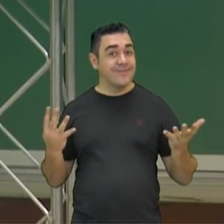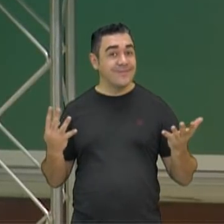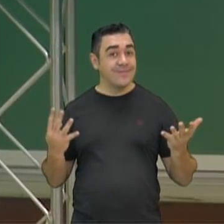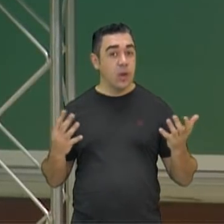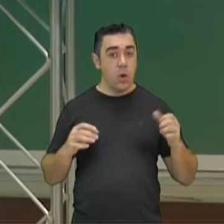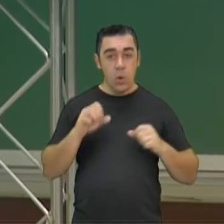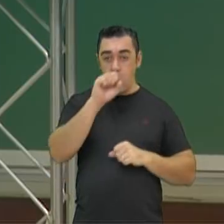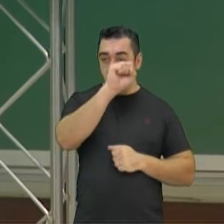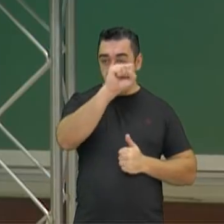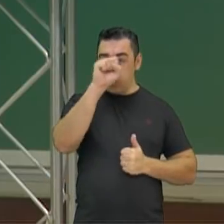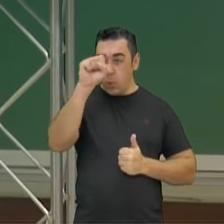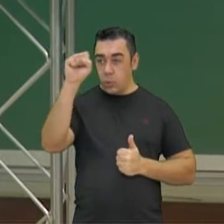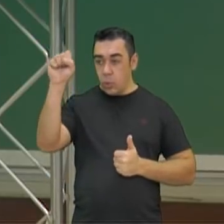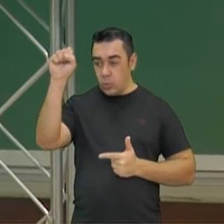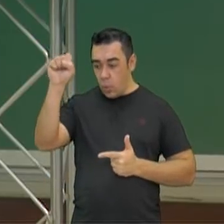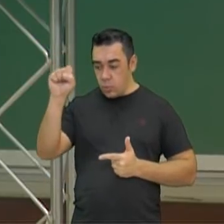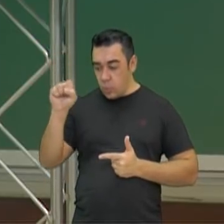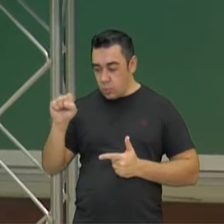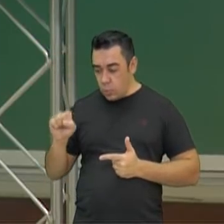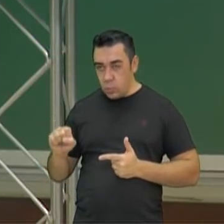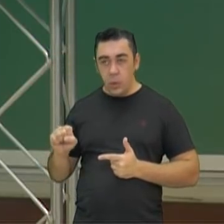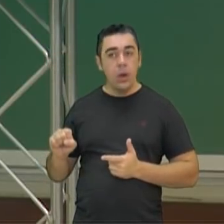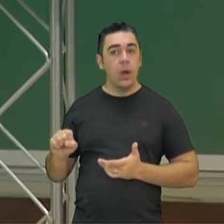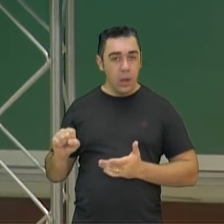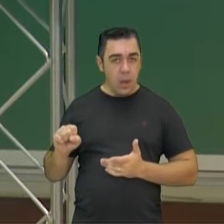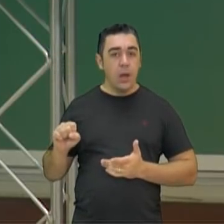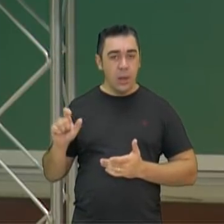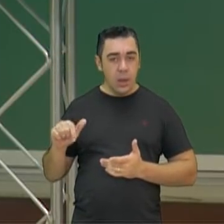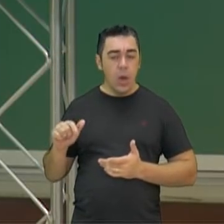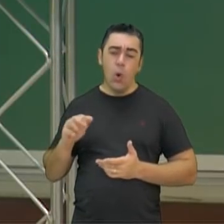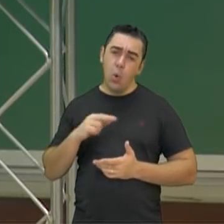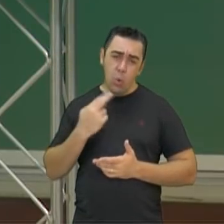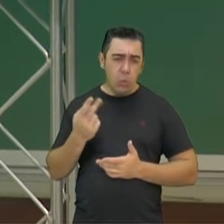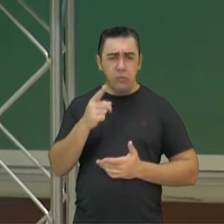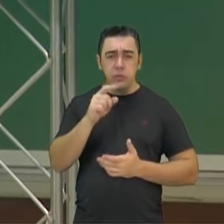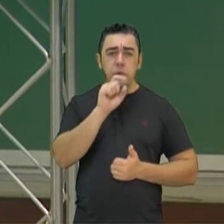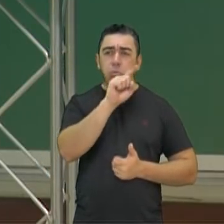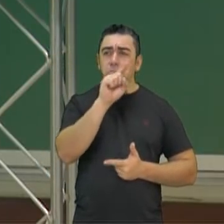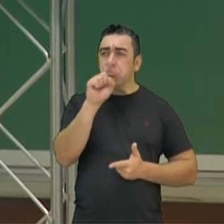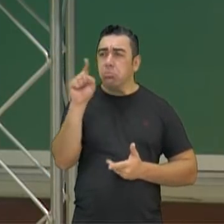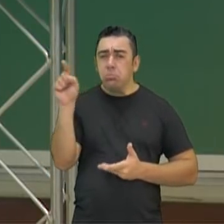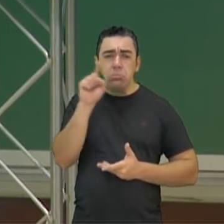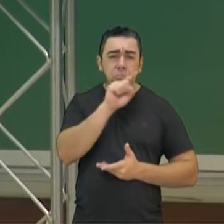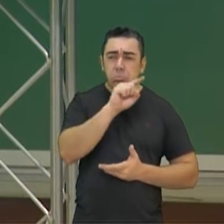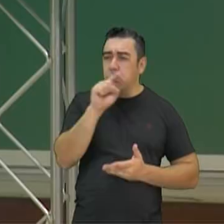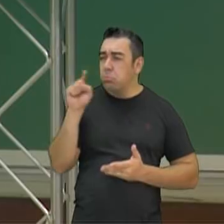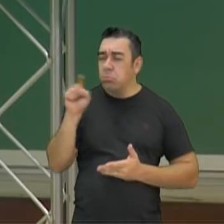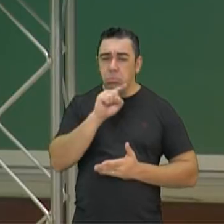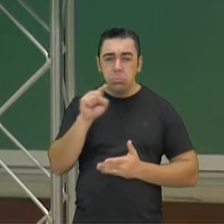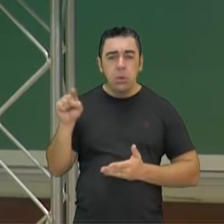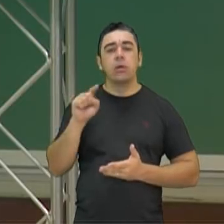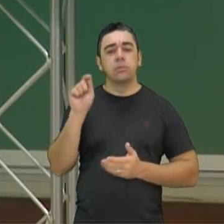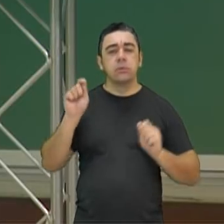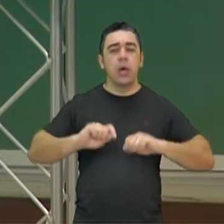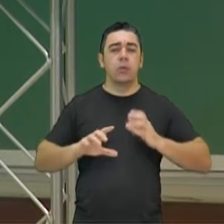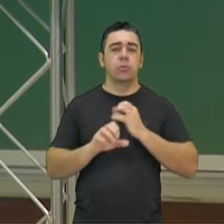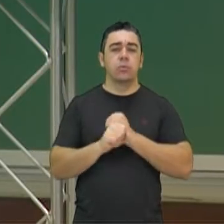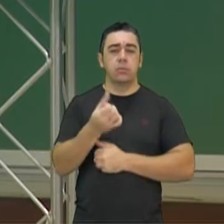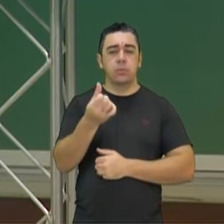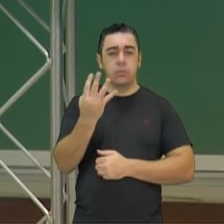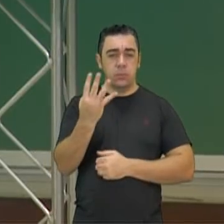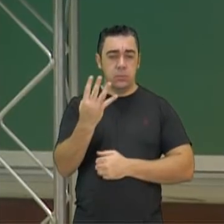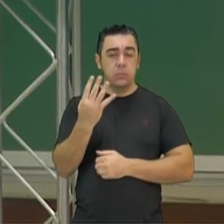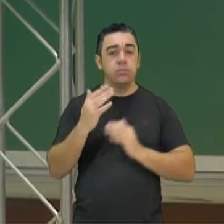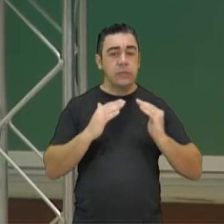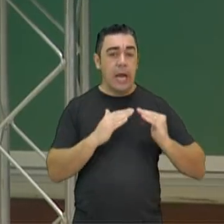8. Se você fizer 8 vezes 8, dá 64. Ou se você contar uma por uma, vai dar o mesmo resultado, 64 casas.